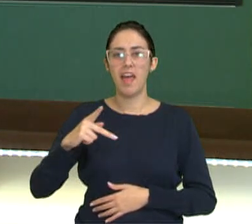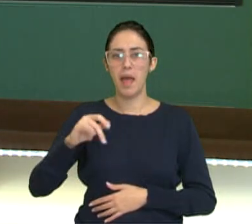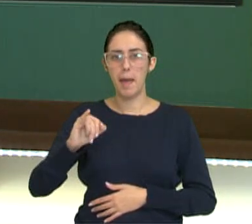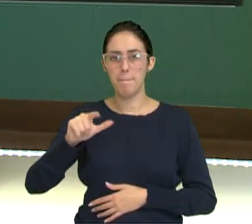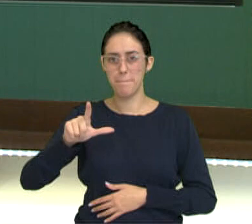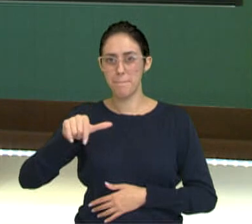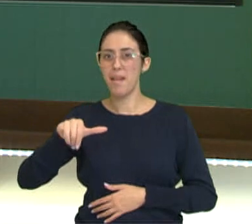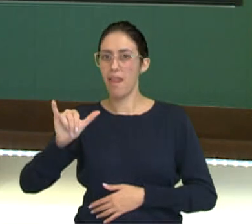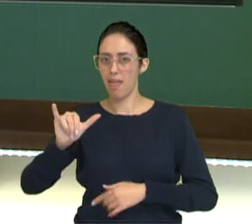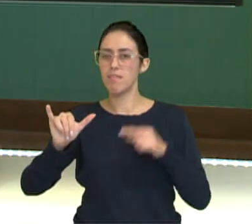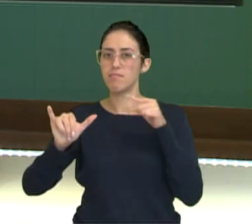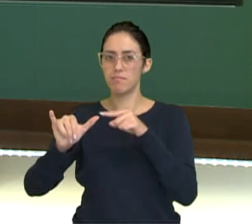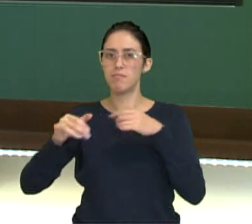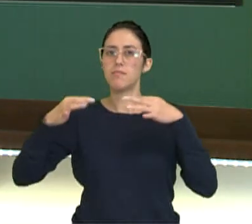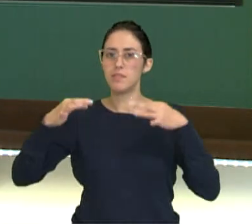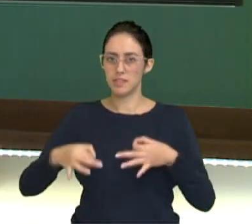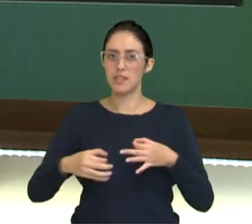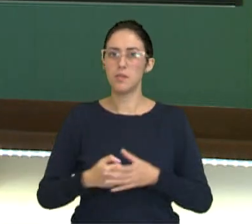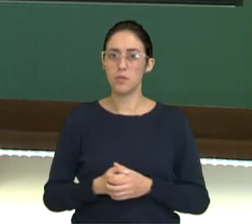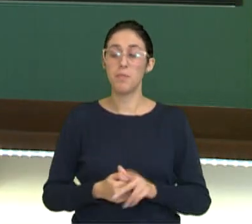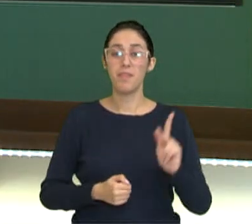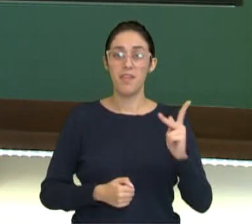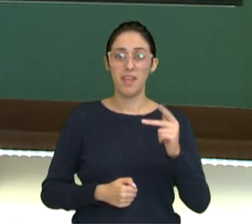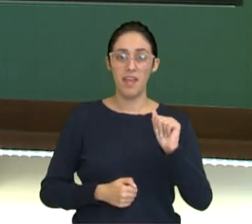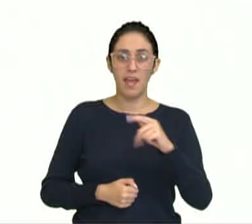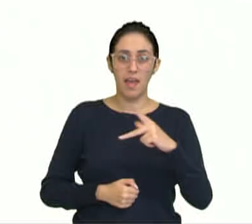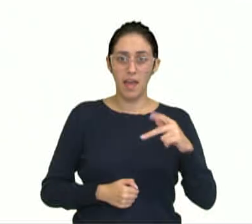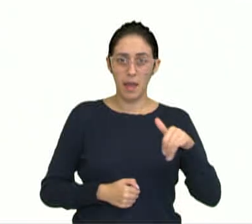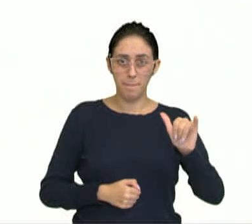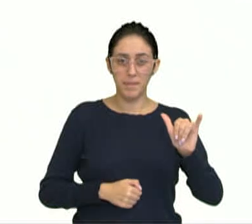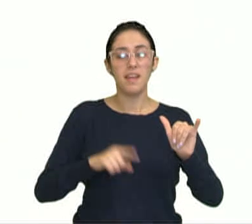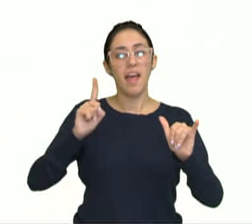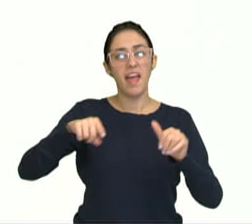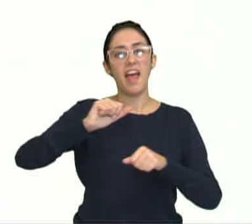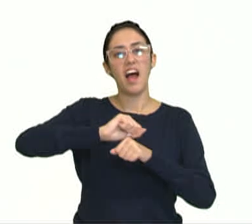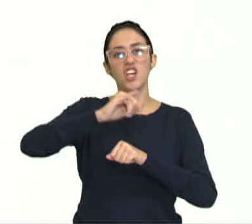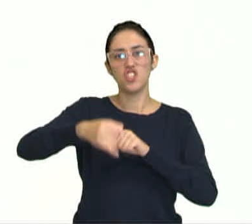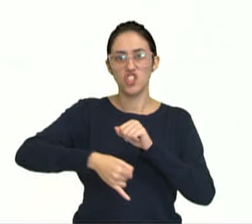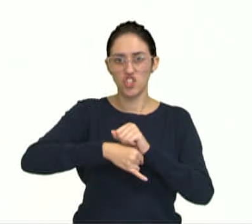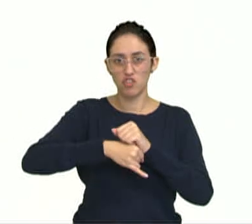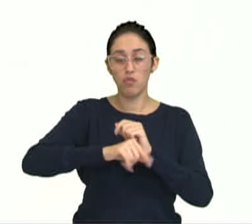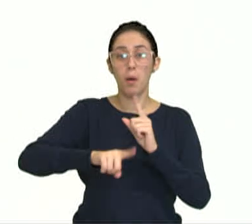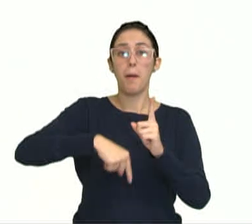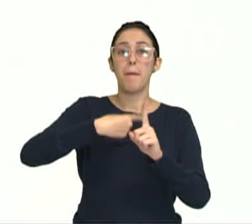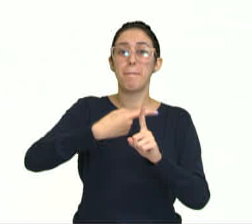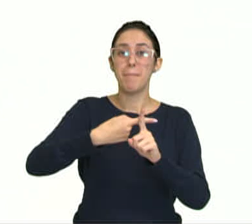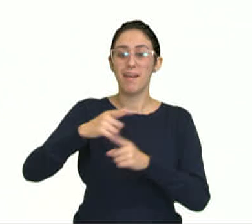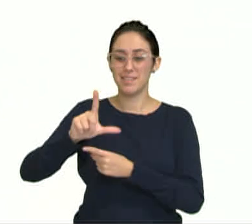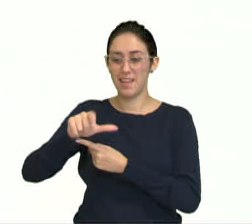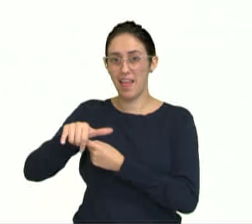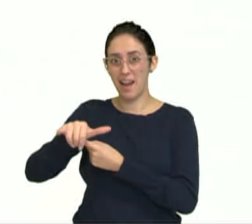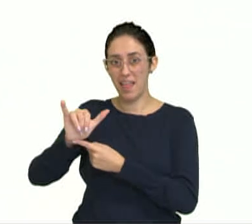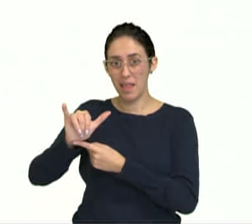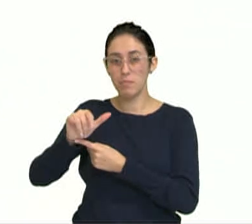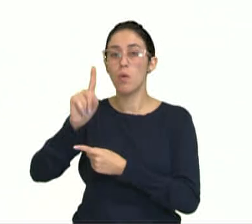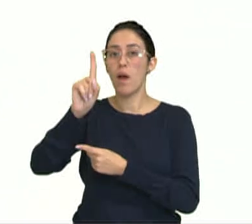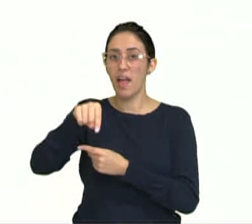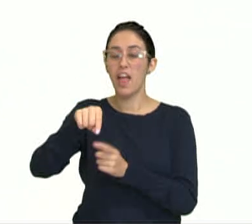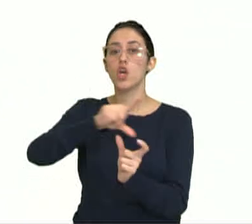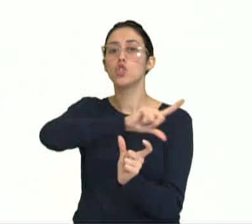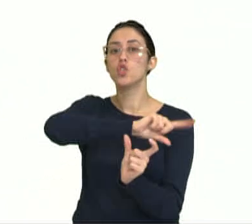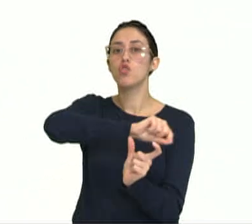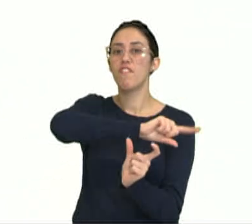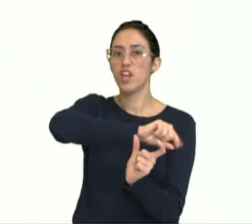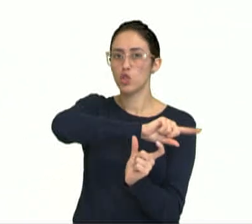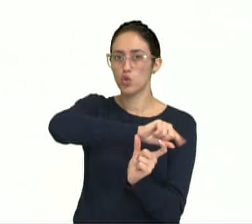tá ok? Happy, nós temos aqui um adjetivo, acrescentando esse ly, que é um sufixo,